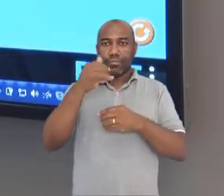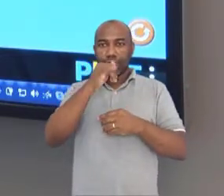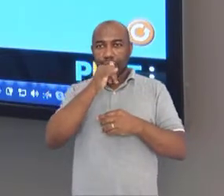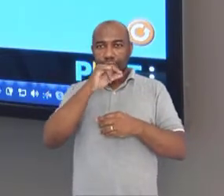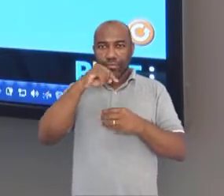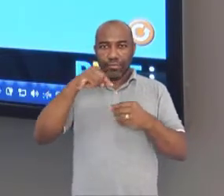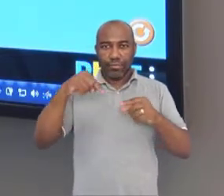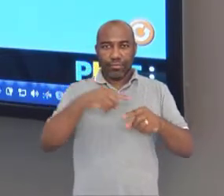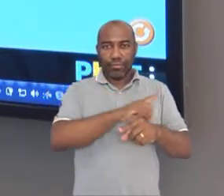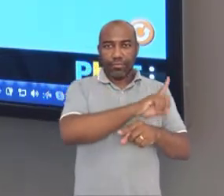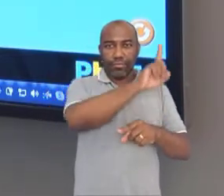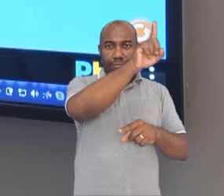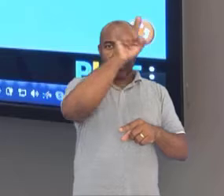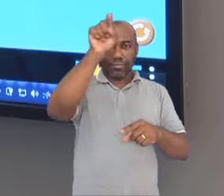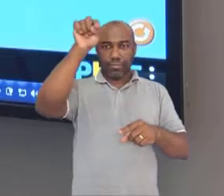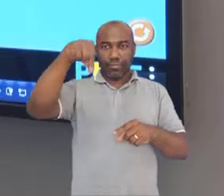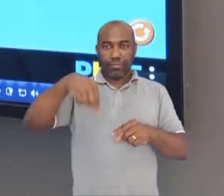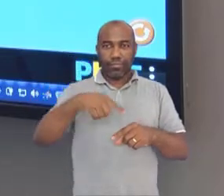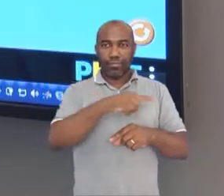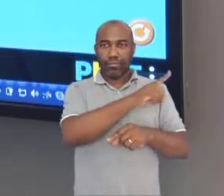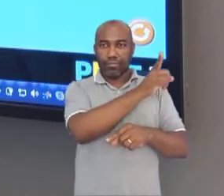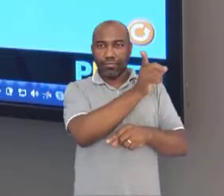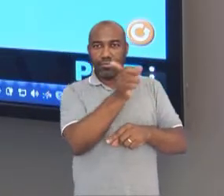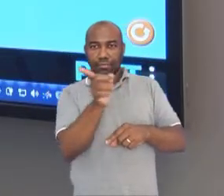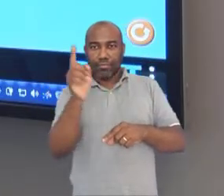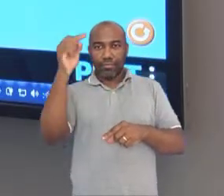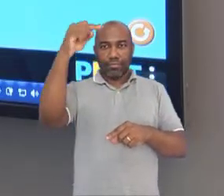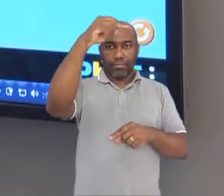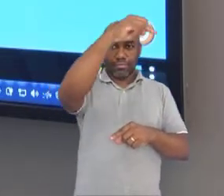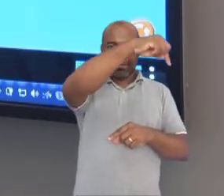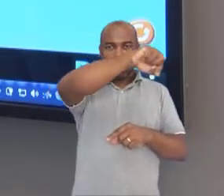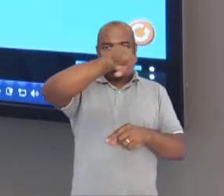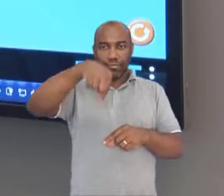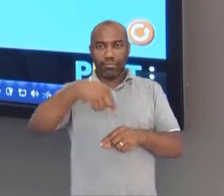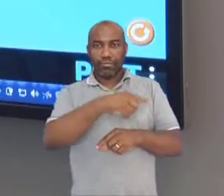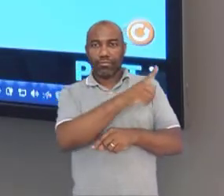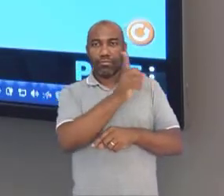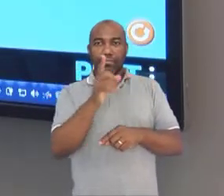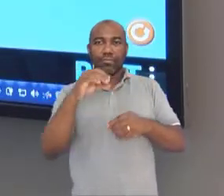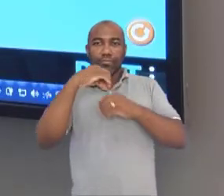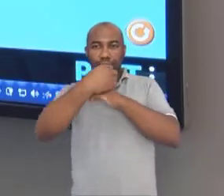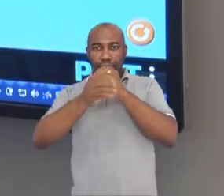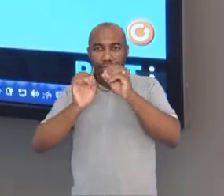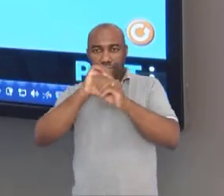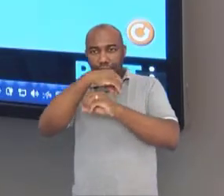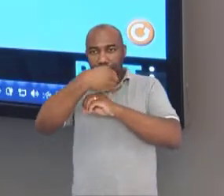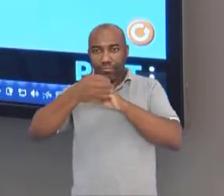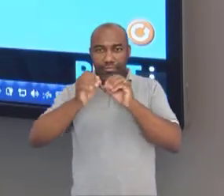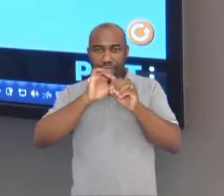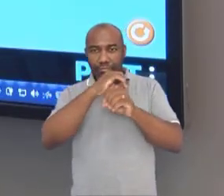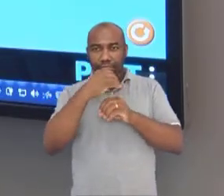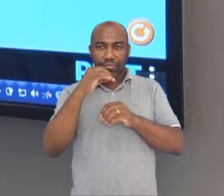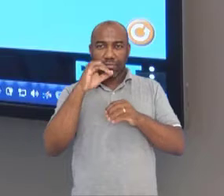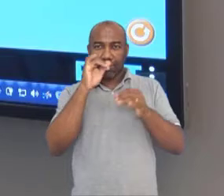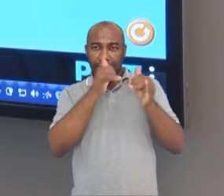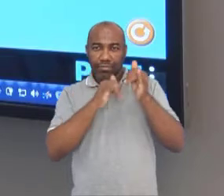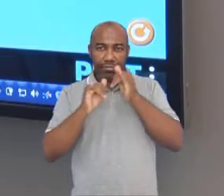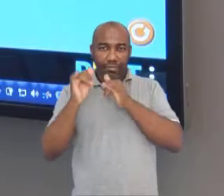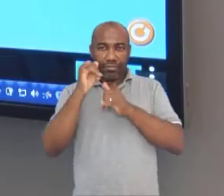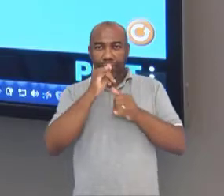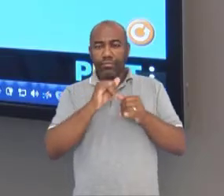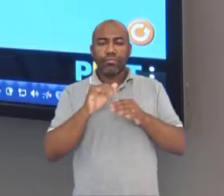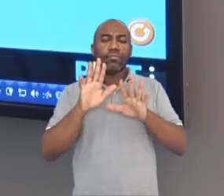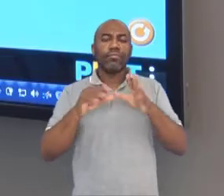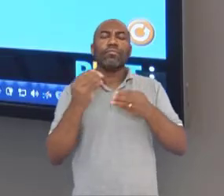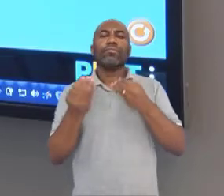questão. Lembrando que para eu ter um movimento ordenado de elétrons, eu preciso de alguns componentes que eu tenho à minha disposição